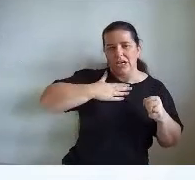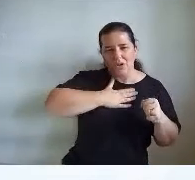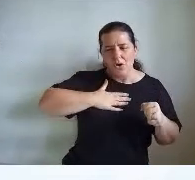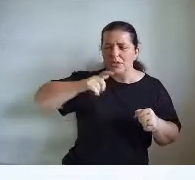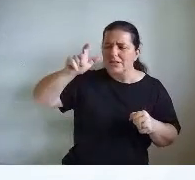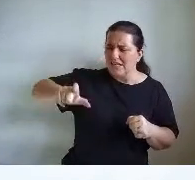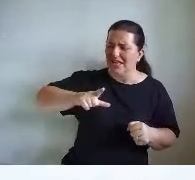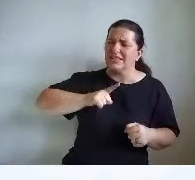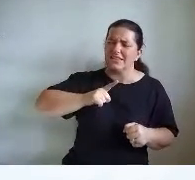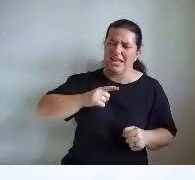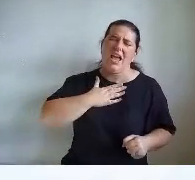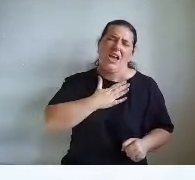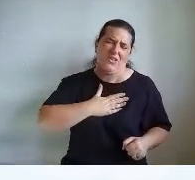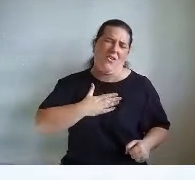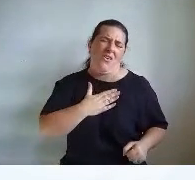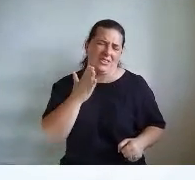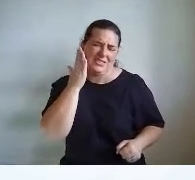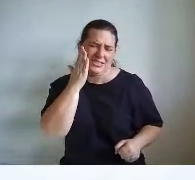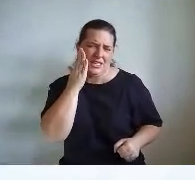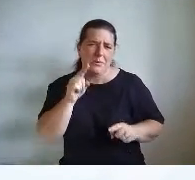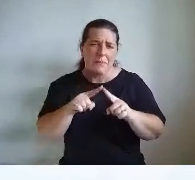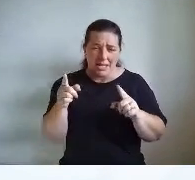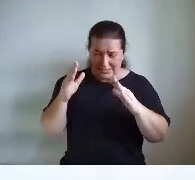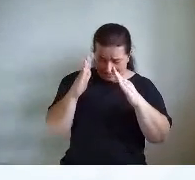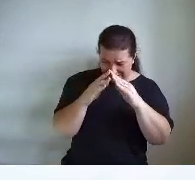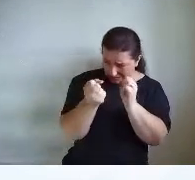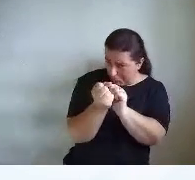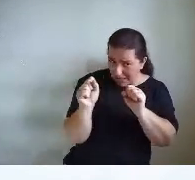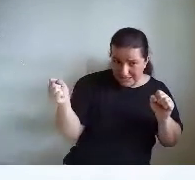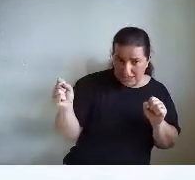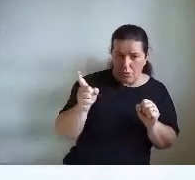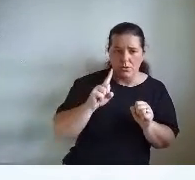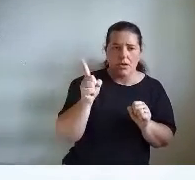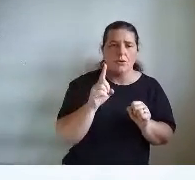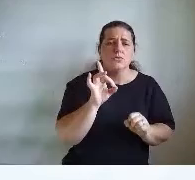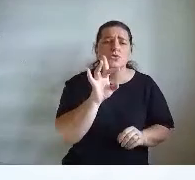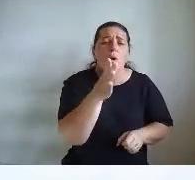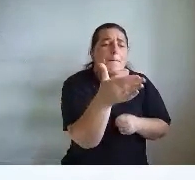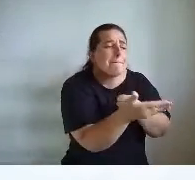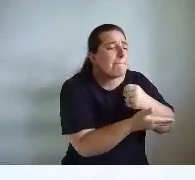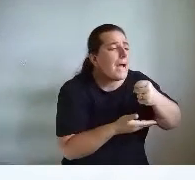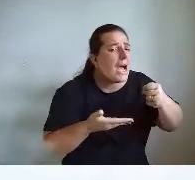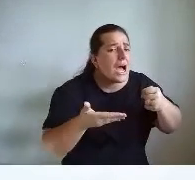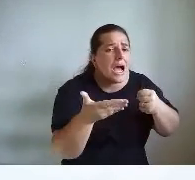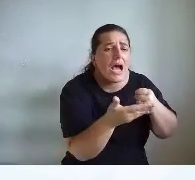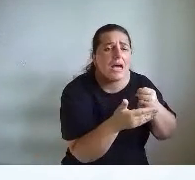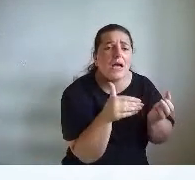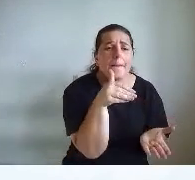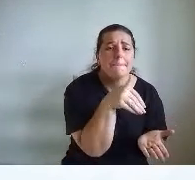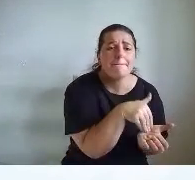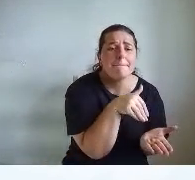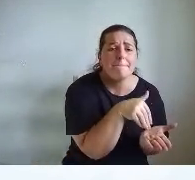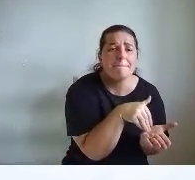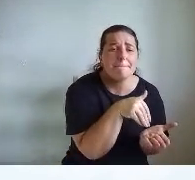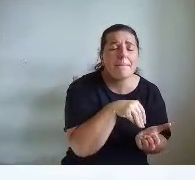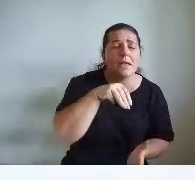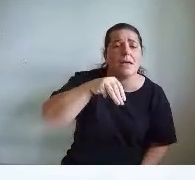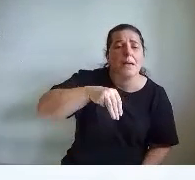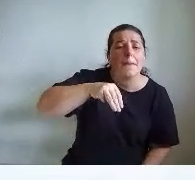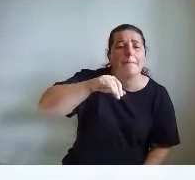sabe que tem muita gente que gosta de mansão, mas a gente não está falando de mansão, nós estamos falando do básico, né? Do mínimo existencial,